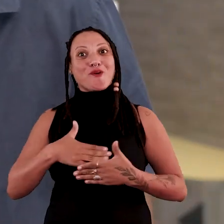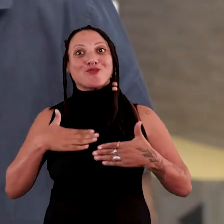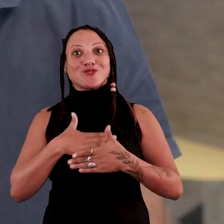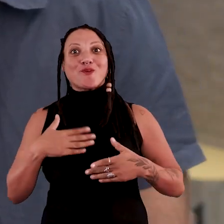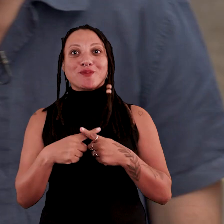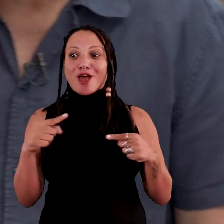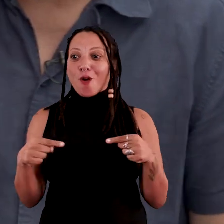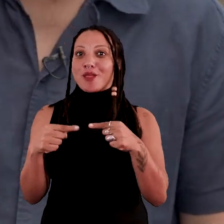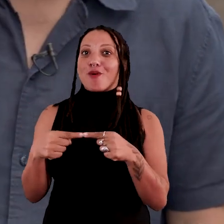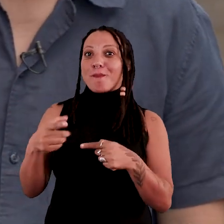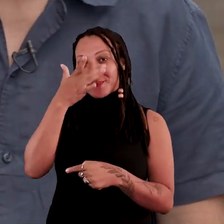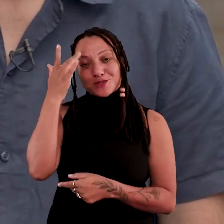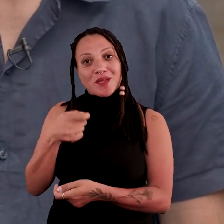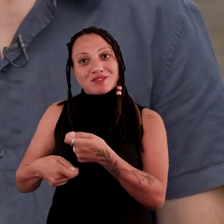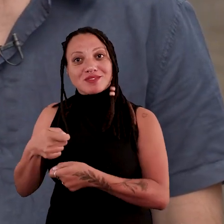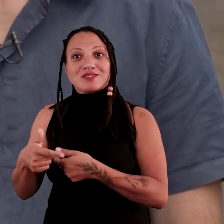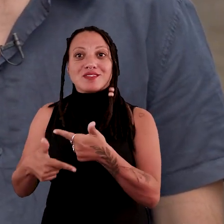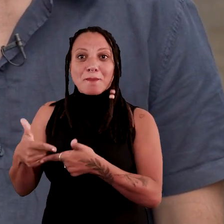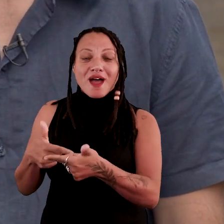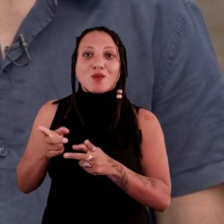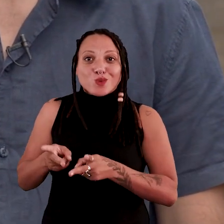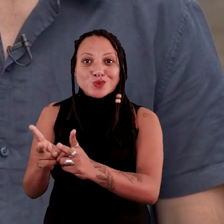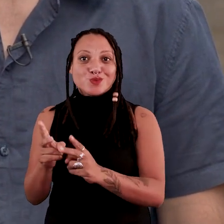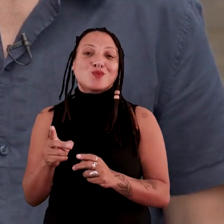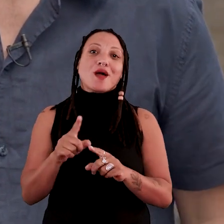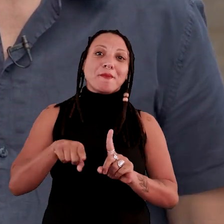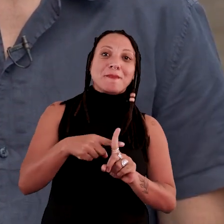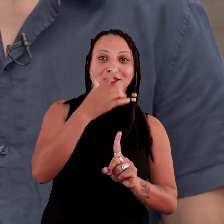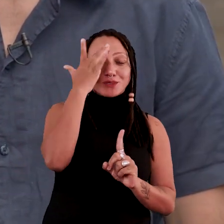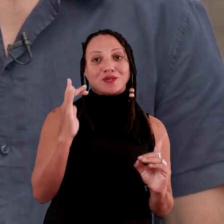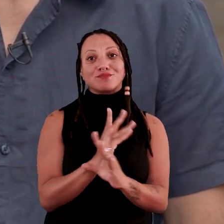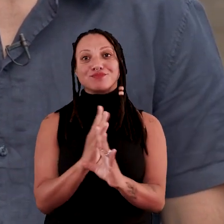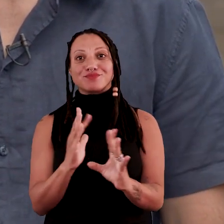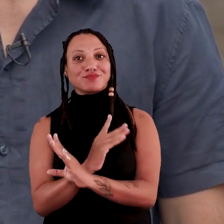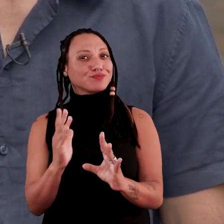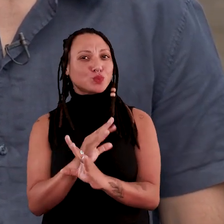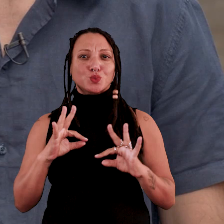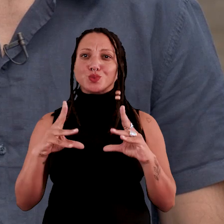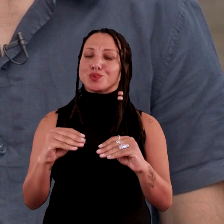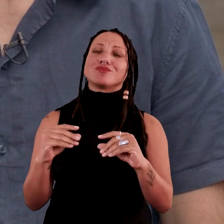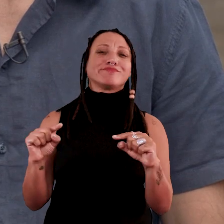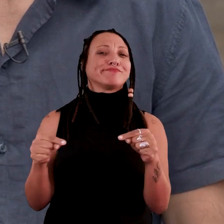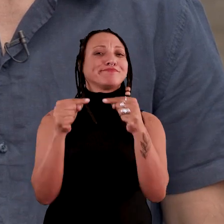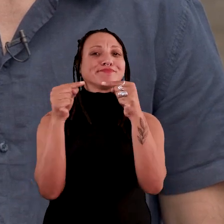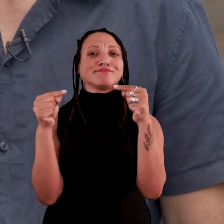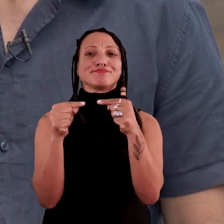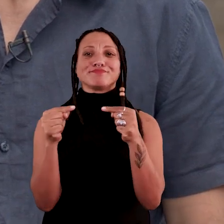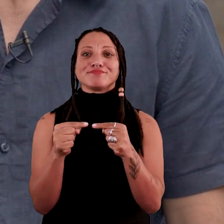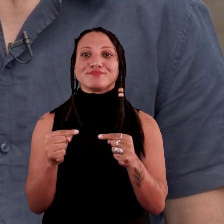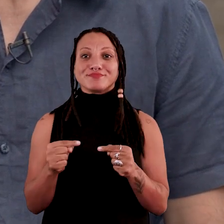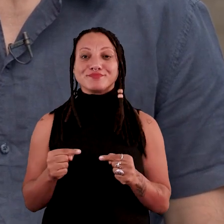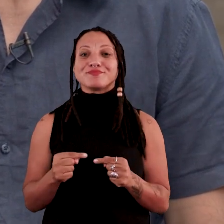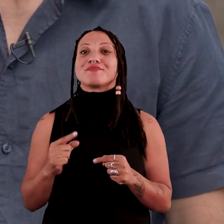Pensar esse parque urbano assim voltado, integrado com o terminal e com os espaços livres da cidade,